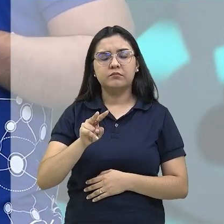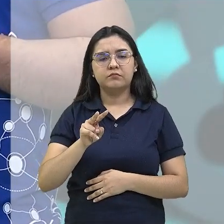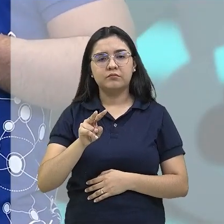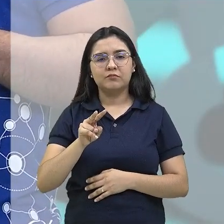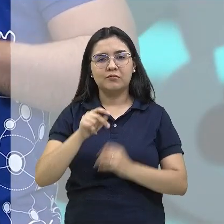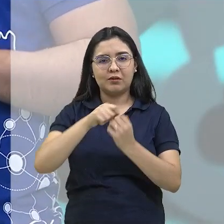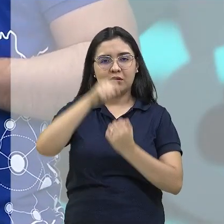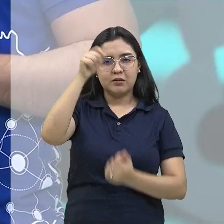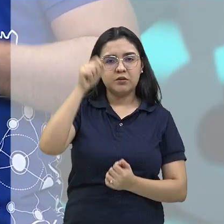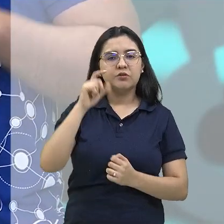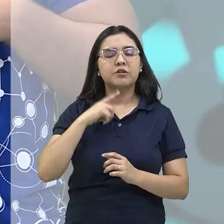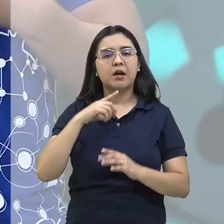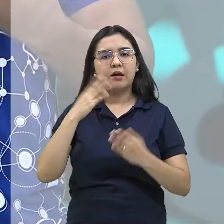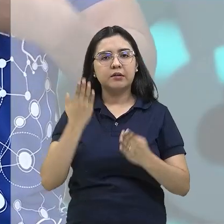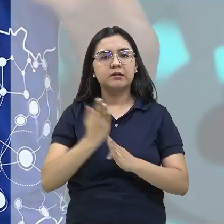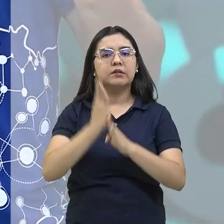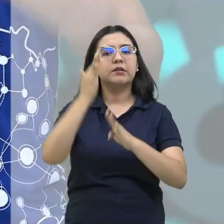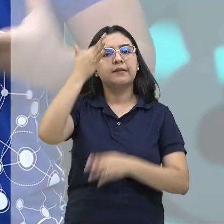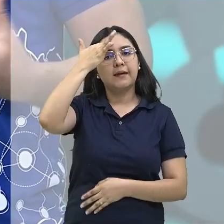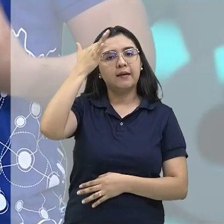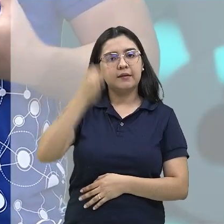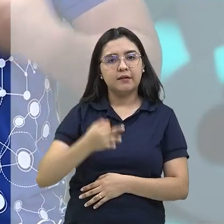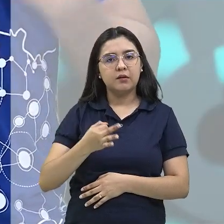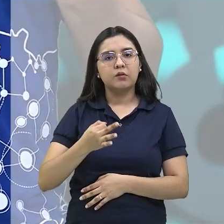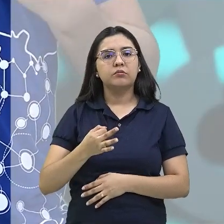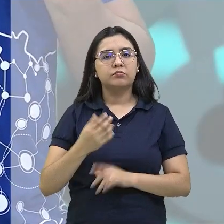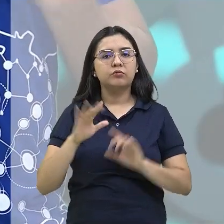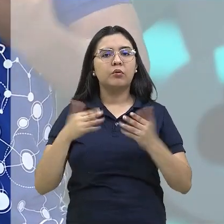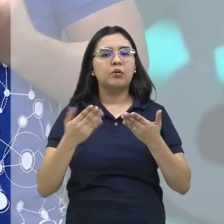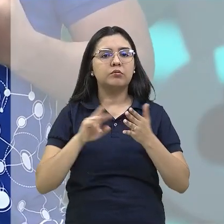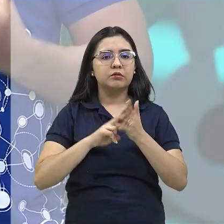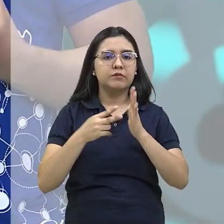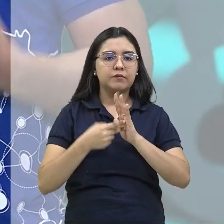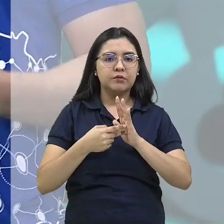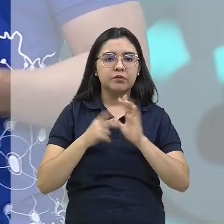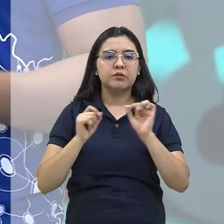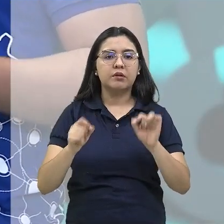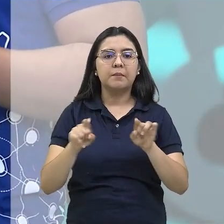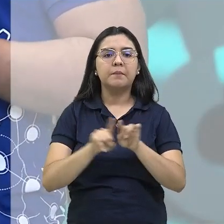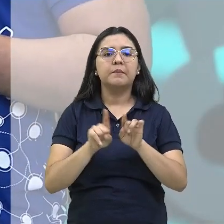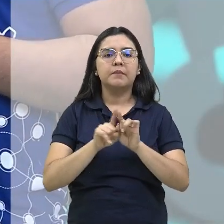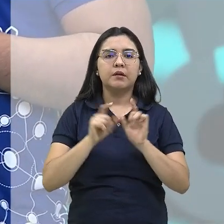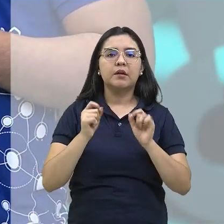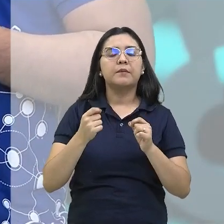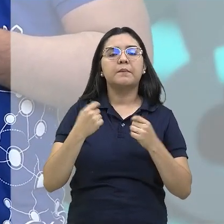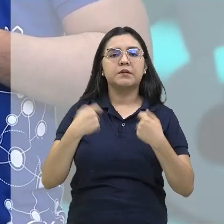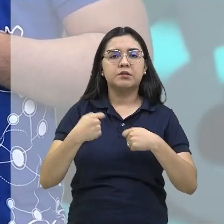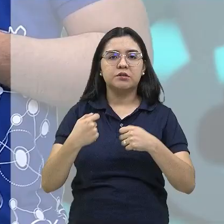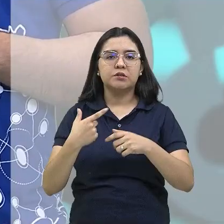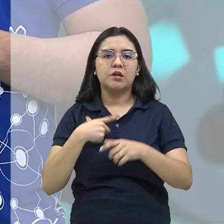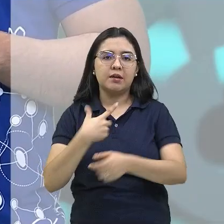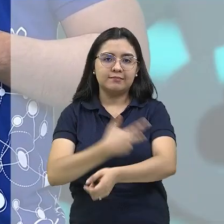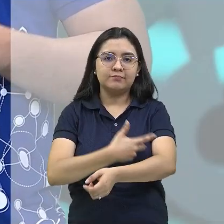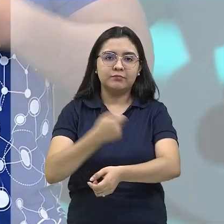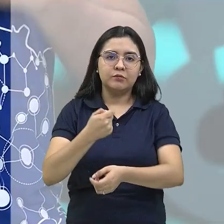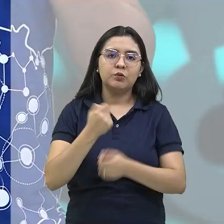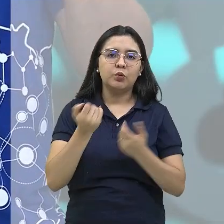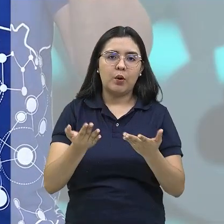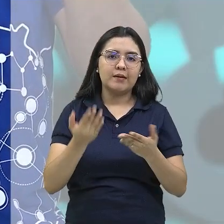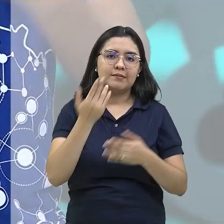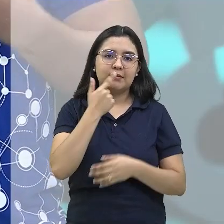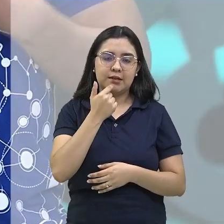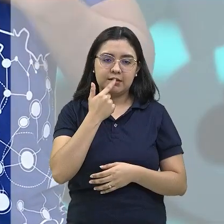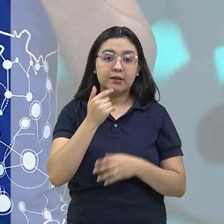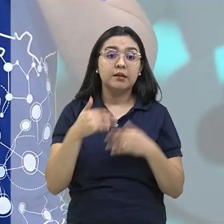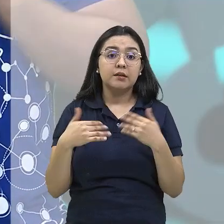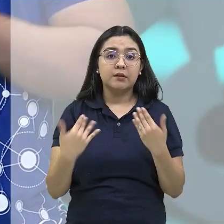que ele trata, exatamente de doação de sangue. Temos até a própria palavra sangue escrita aqui no nosso cartaz. Então, você